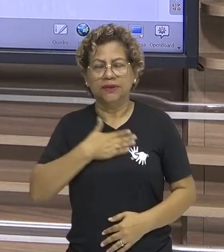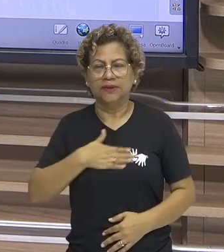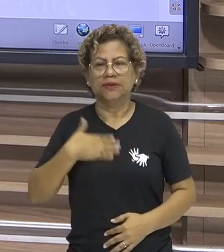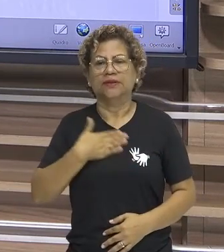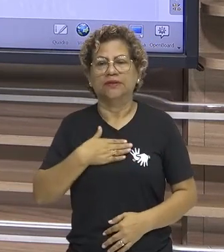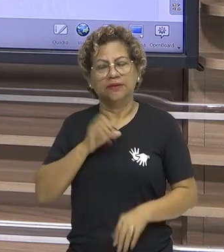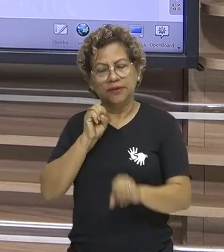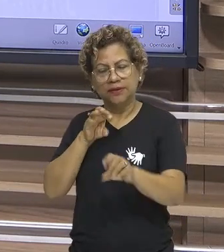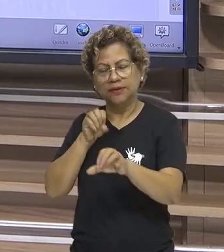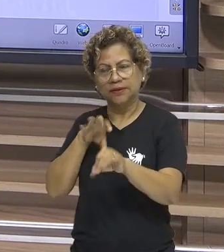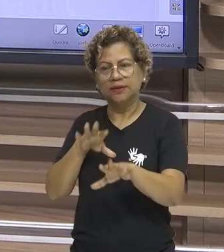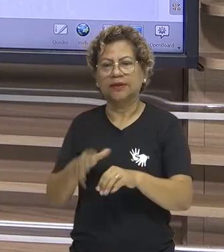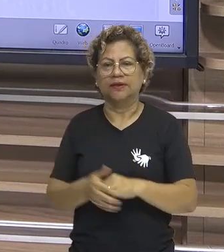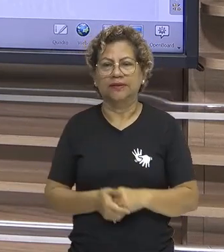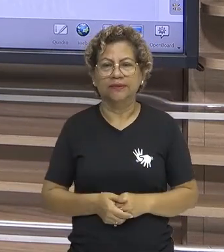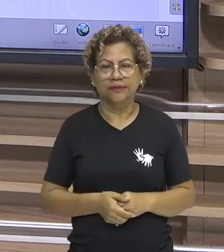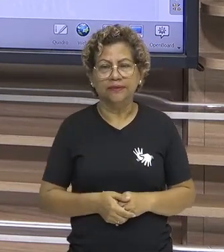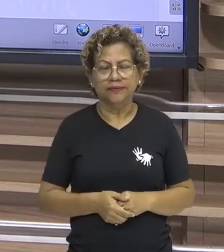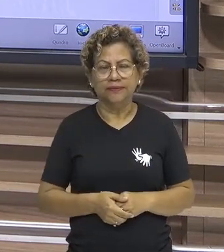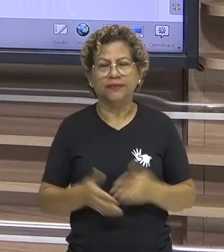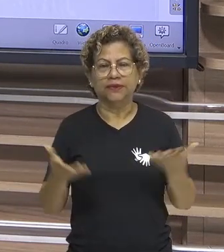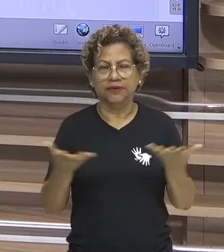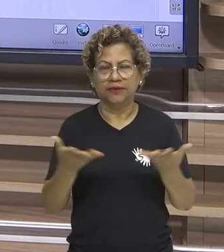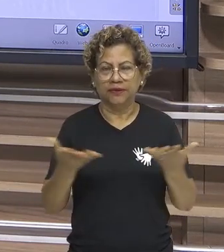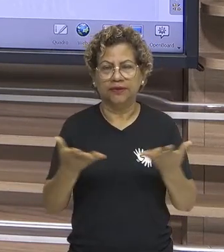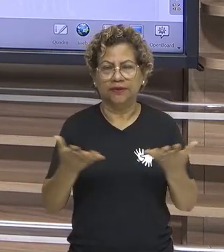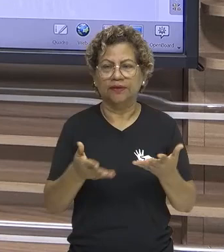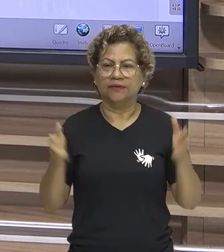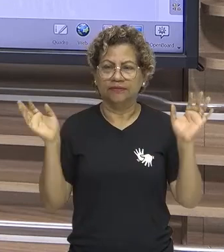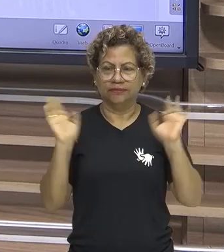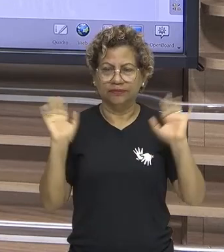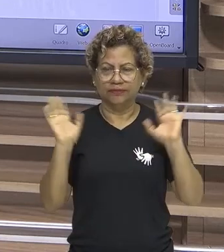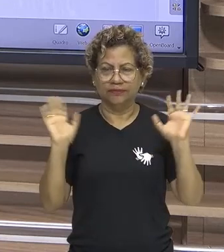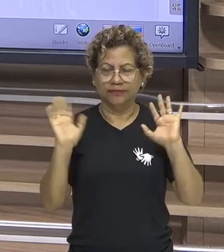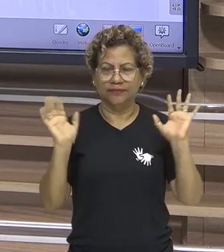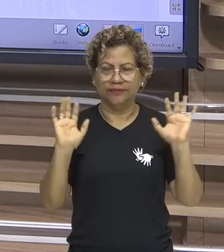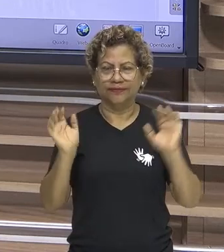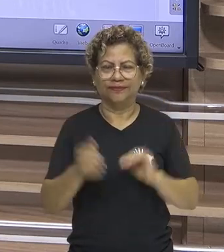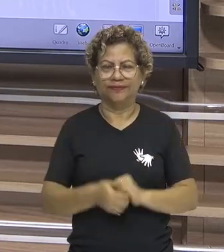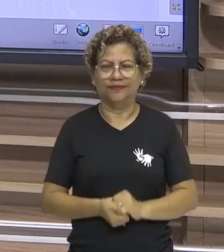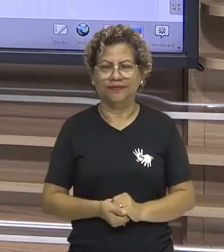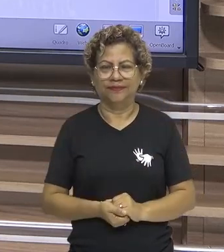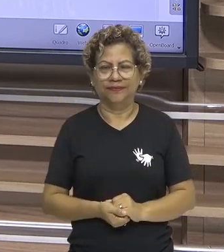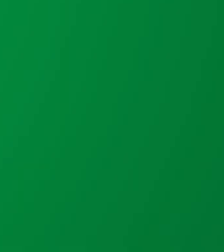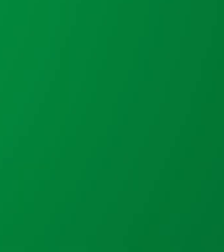vocês. E agora, vocês, até a próxima e tchau.